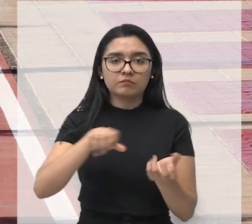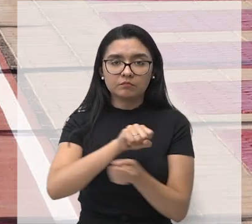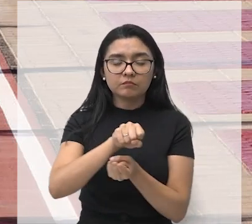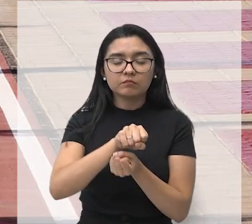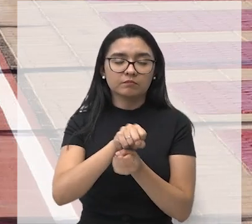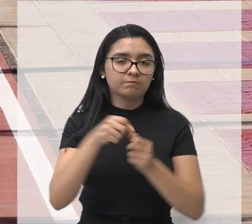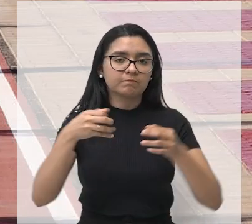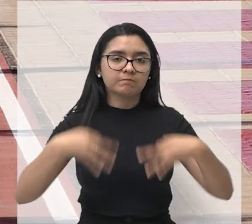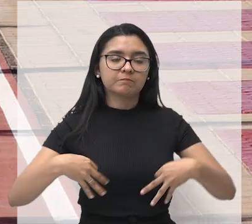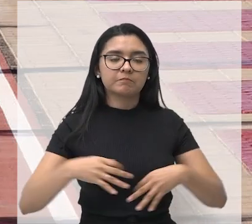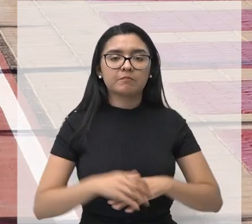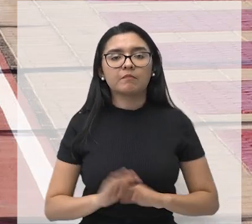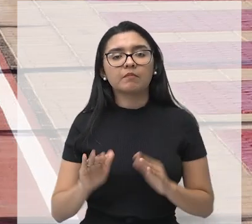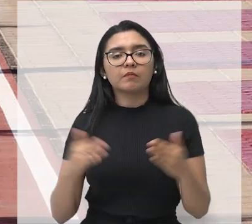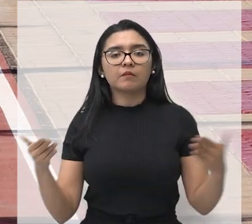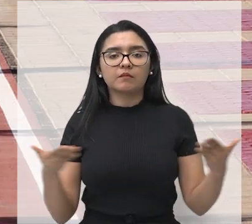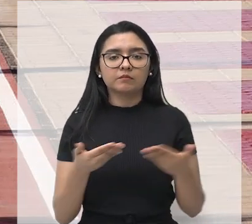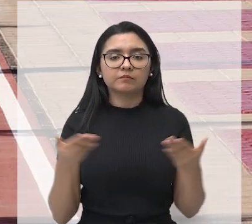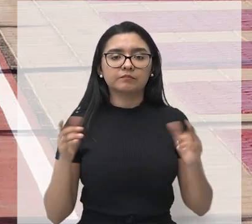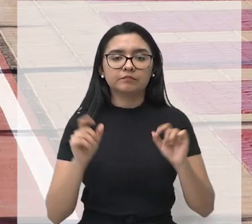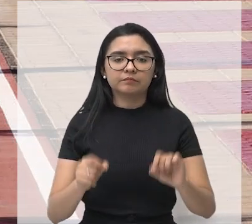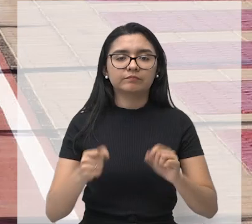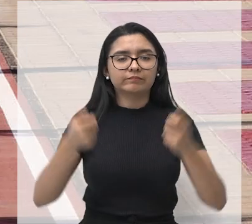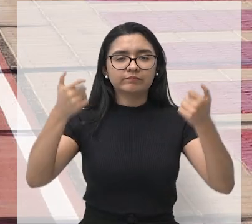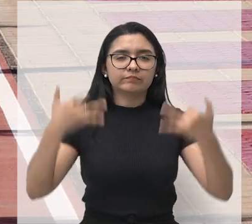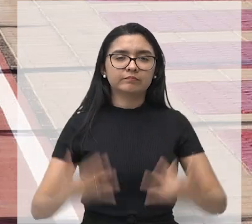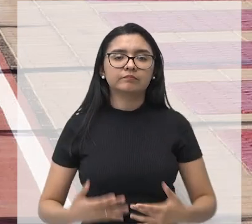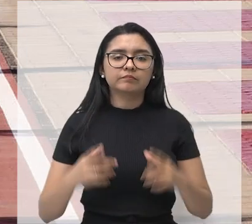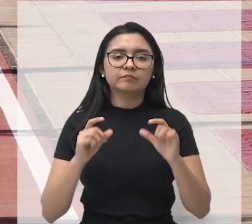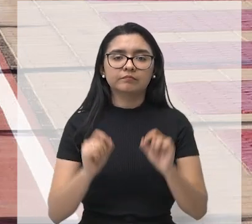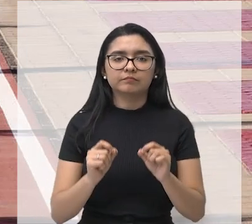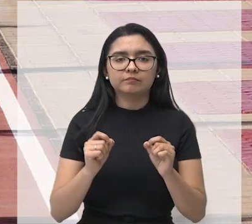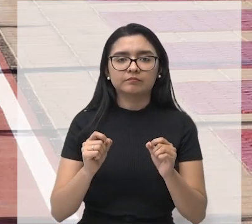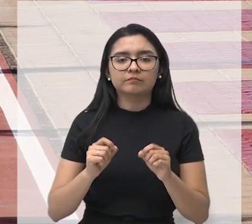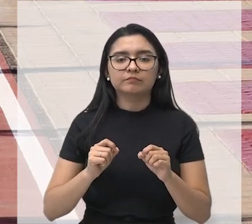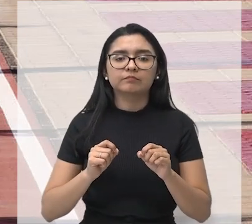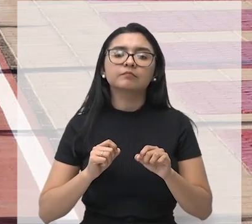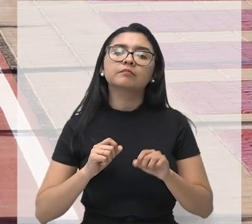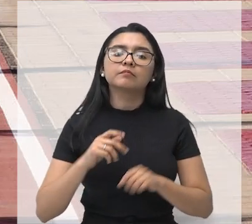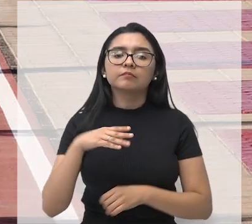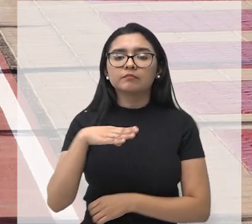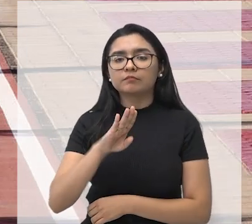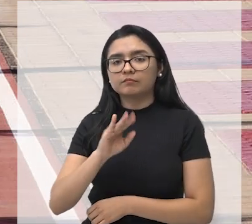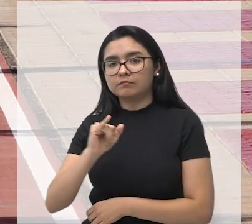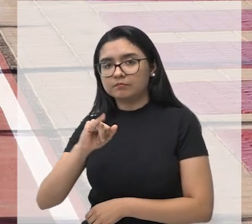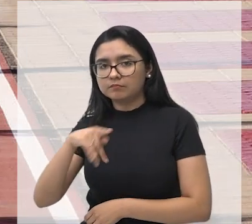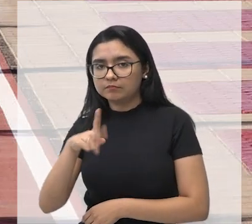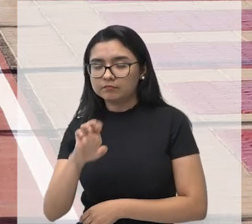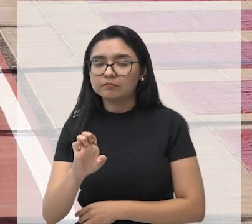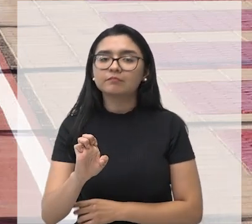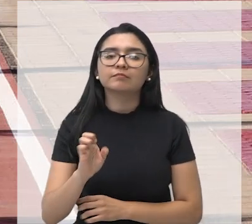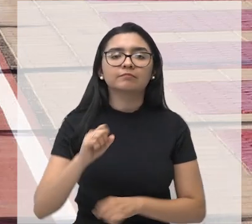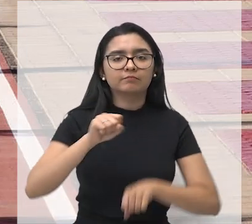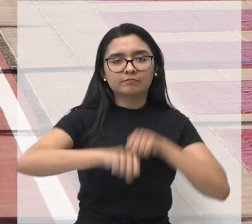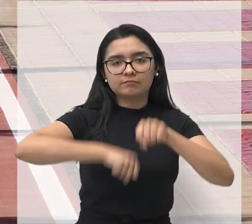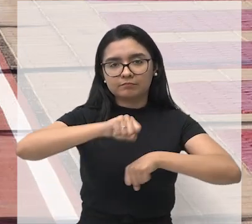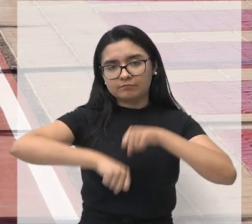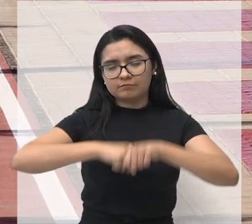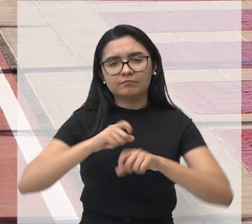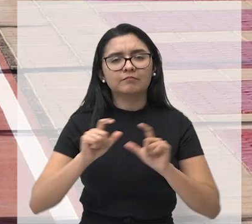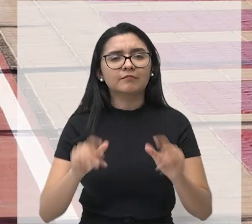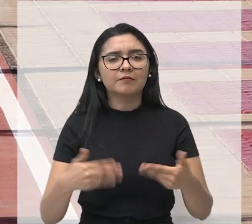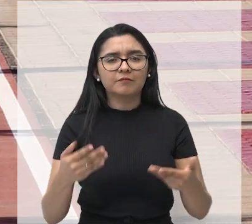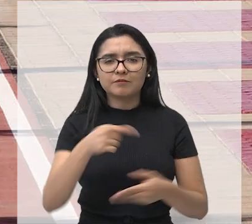sustentabilidade. Muito bem, então nesse momento eu quero falar para vocês a respeito da bike. E aí, quem é que gosta de